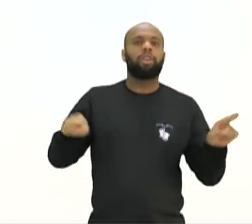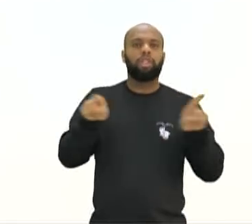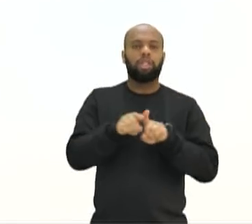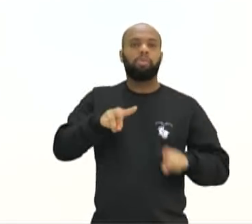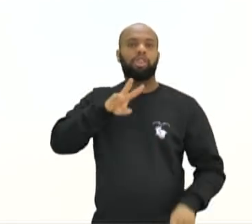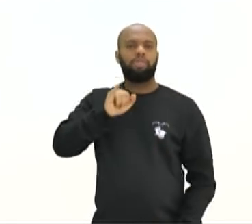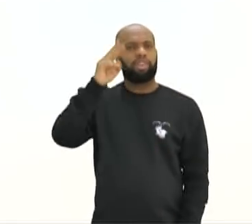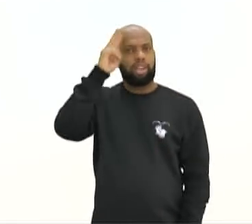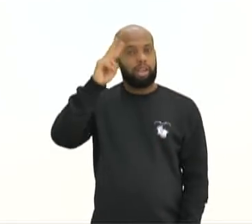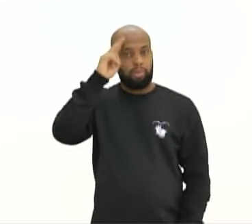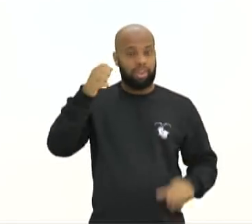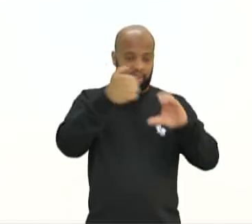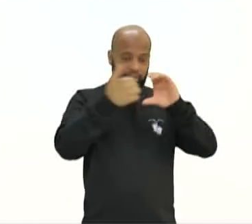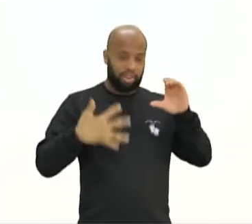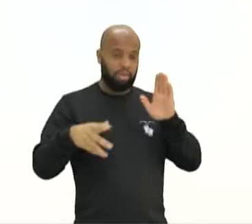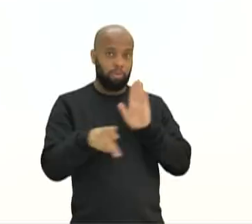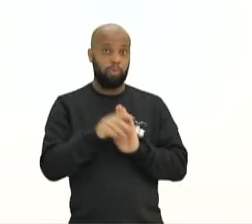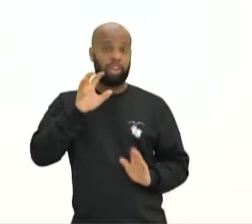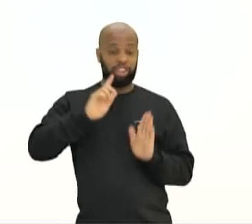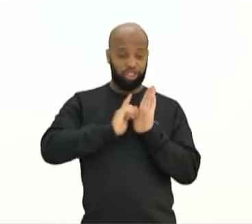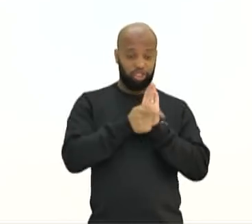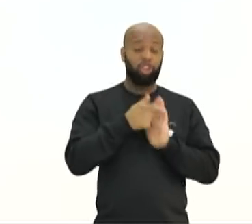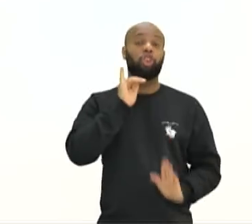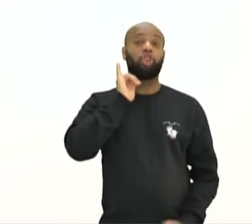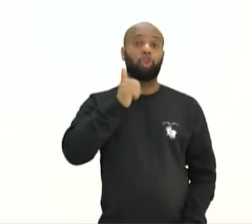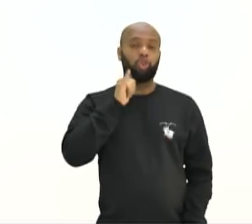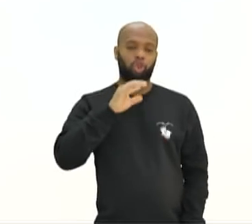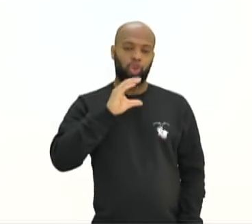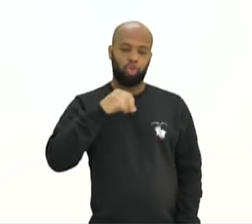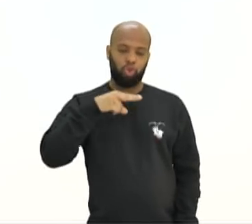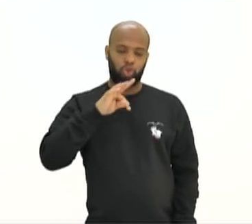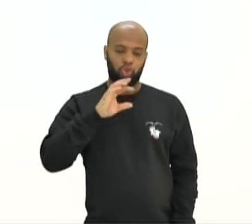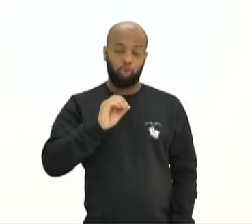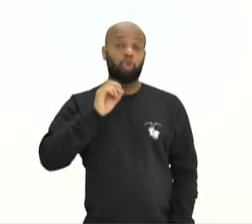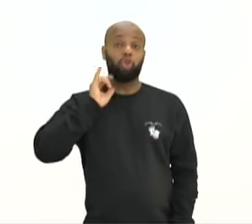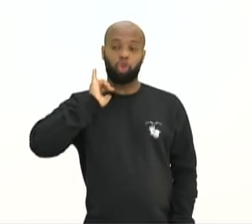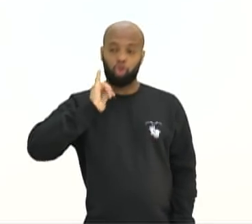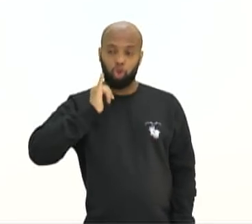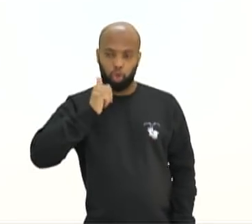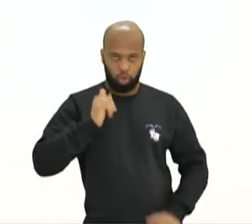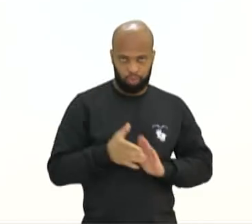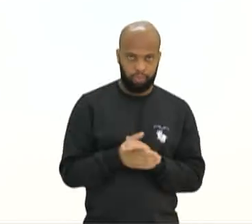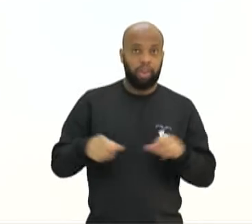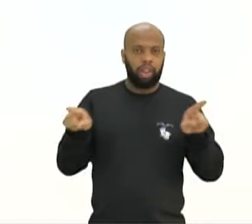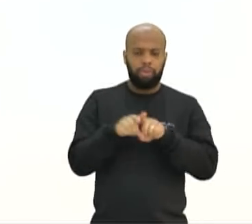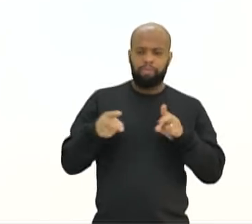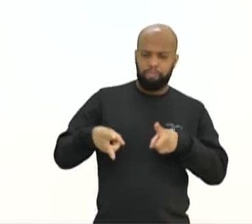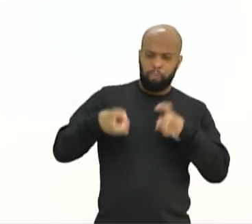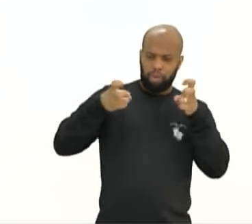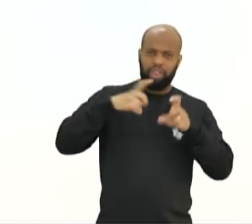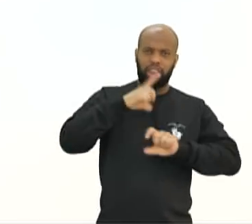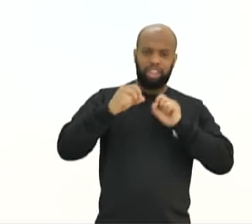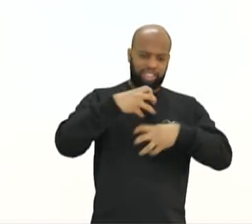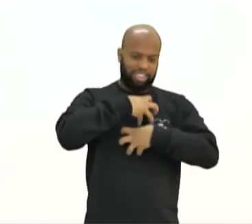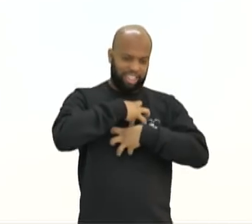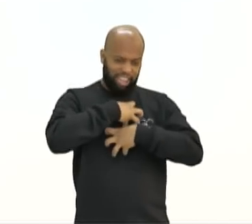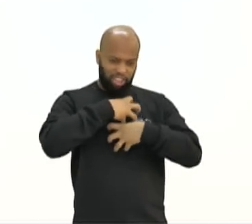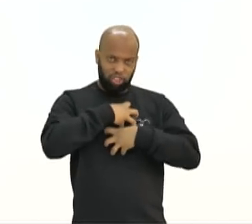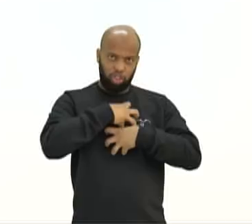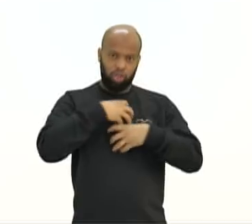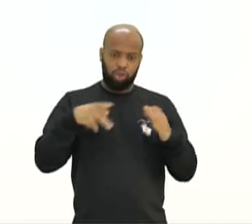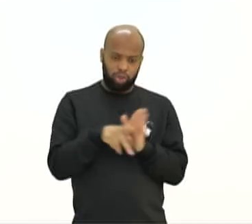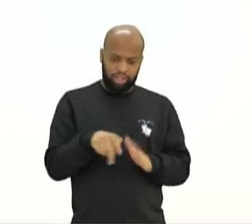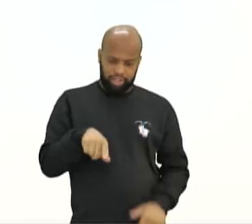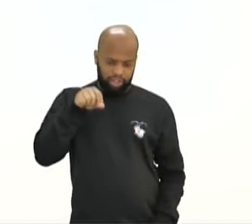as características desse gênero conto, tanto que a gente já trabalhou com esse gênero, reconhecer o efeito de sentido da